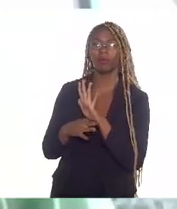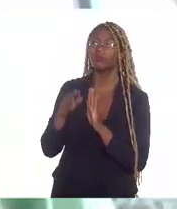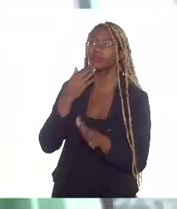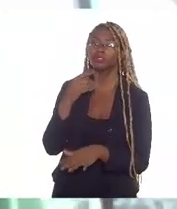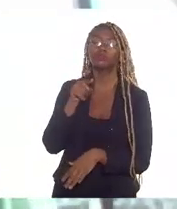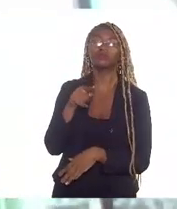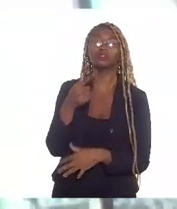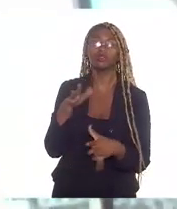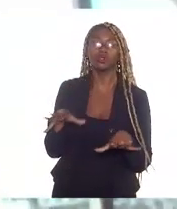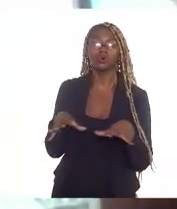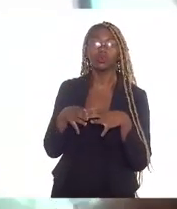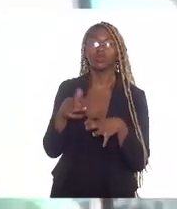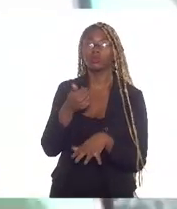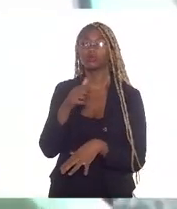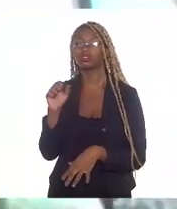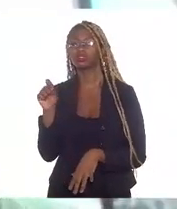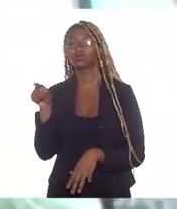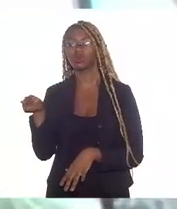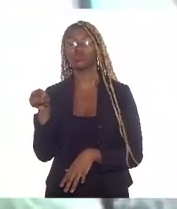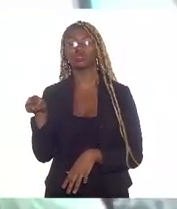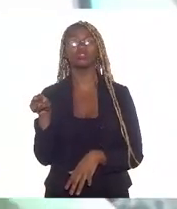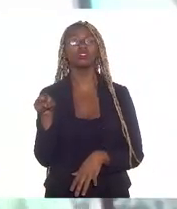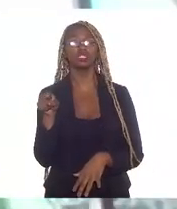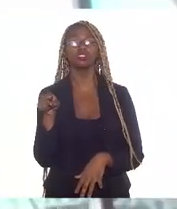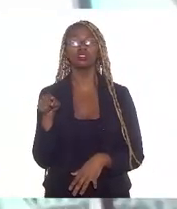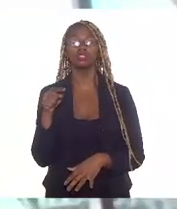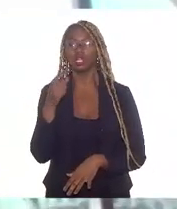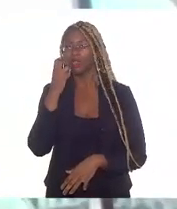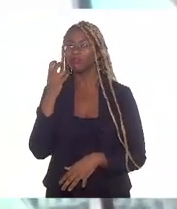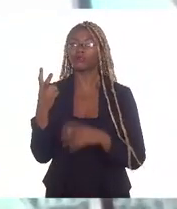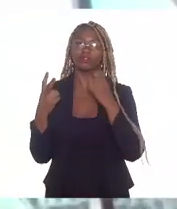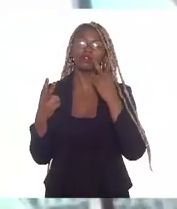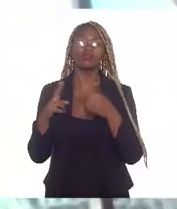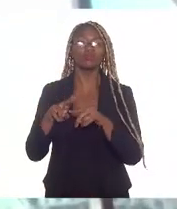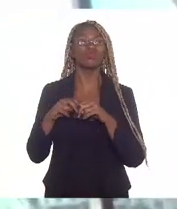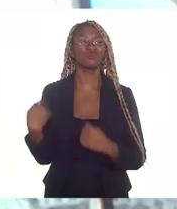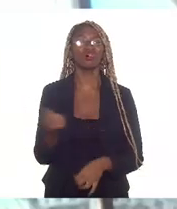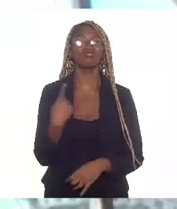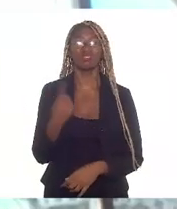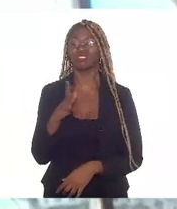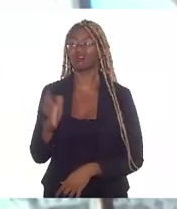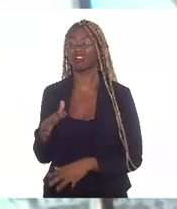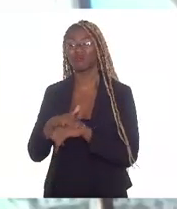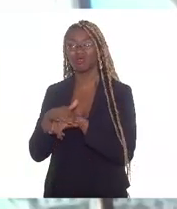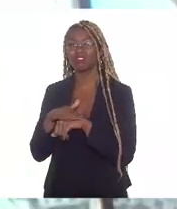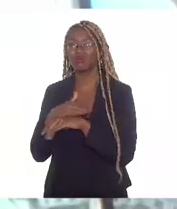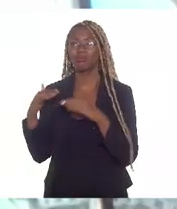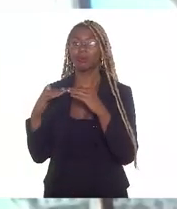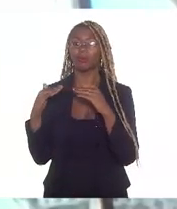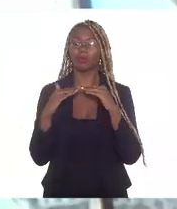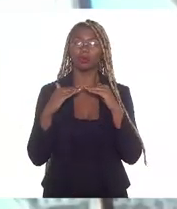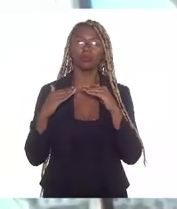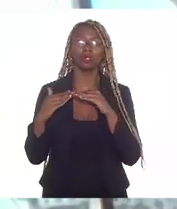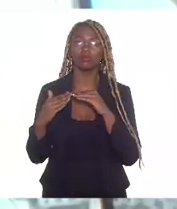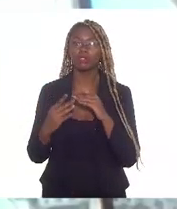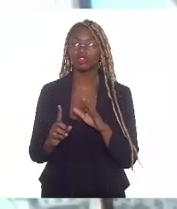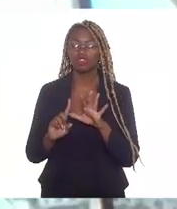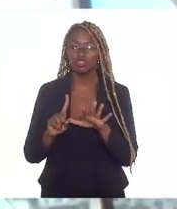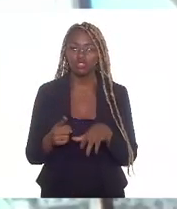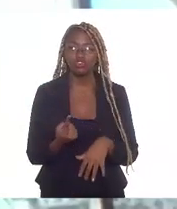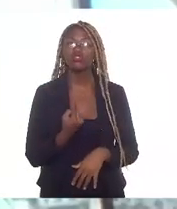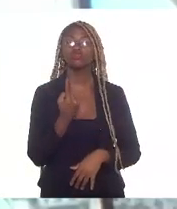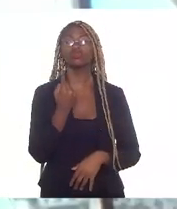uma olhada nesses dois projetos, e nós estamos chegando a um acordo de unificar, e eu vou falar com o André Siliano a coautoria,